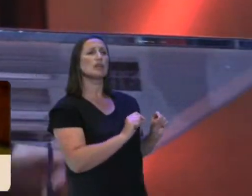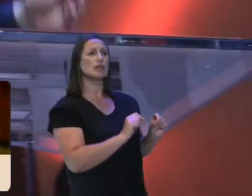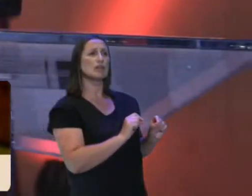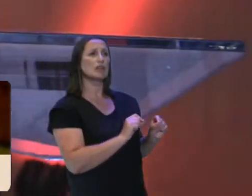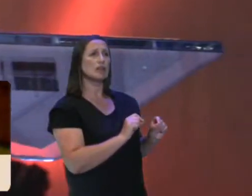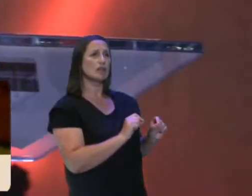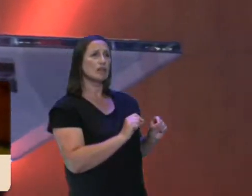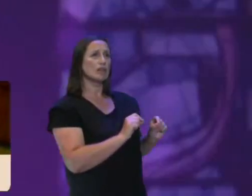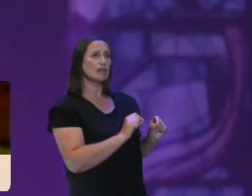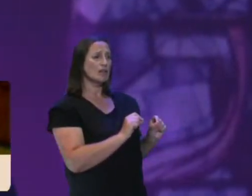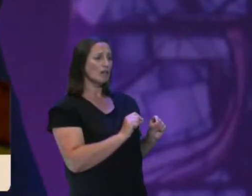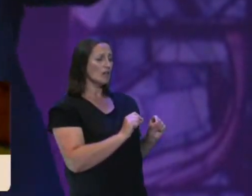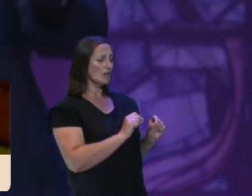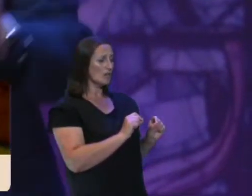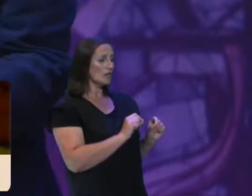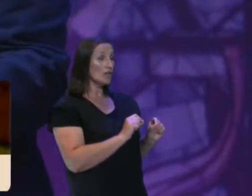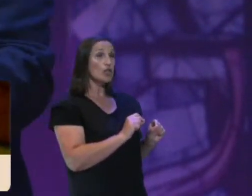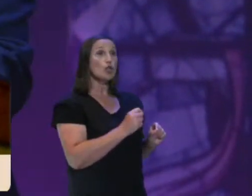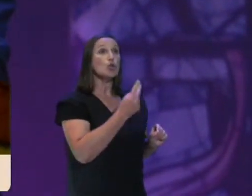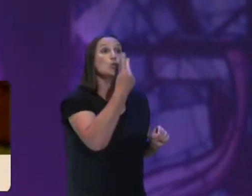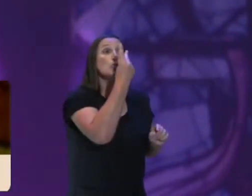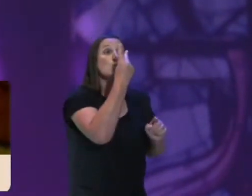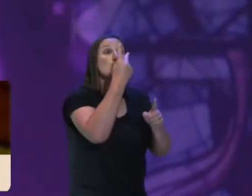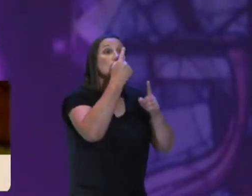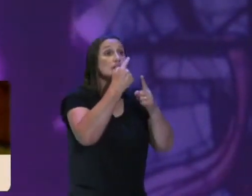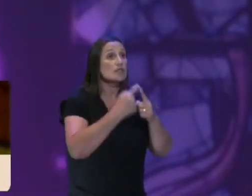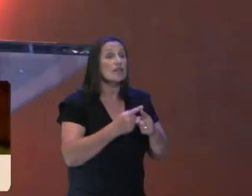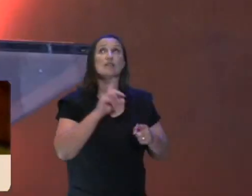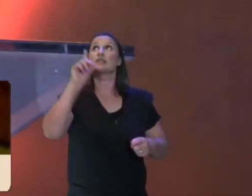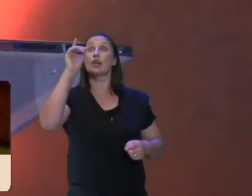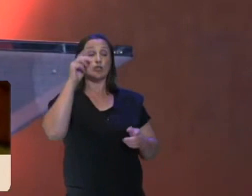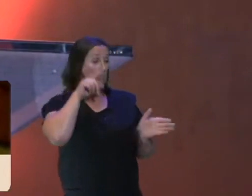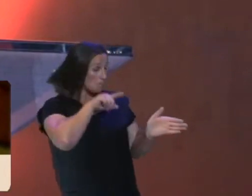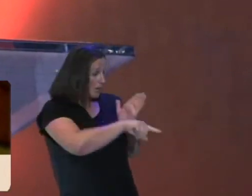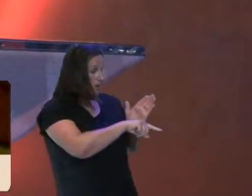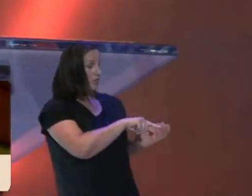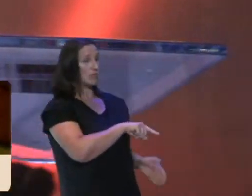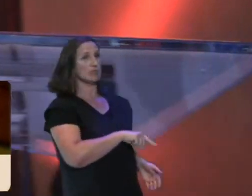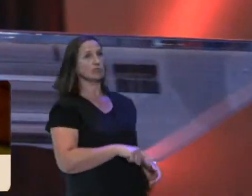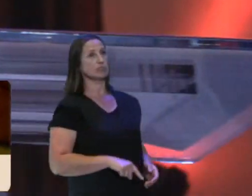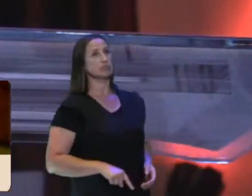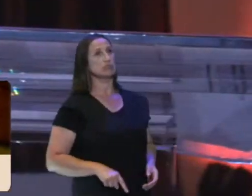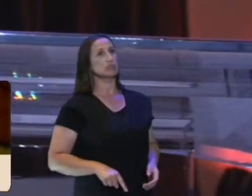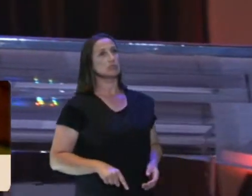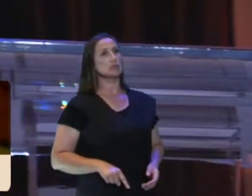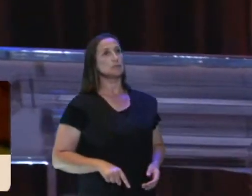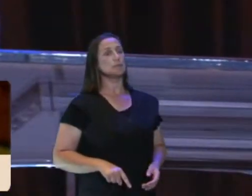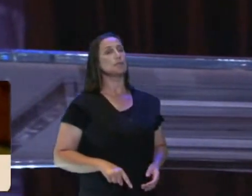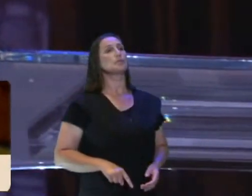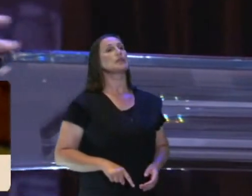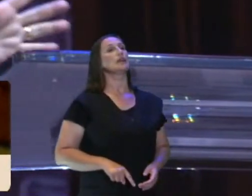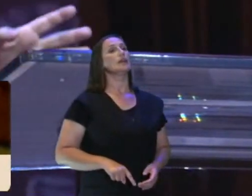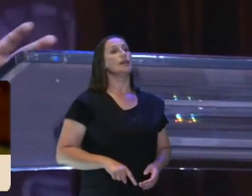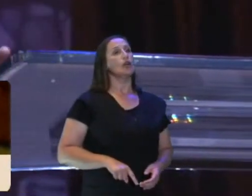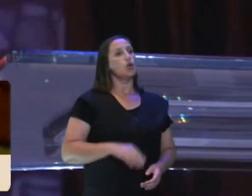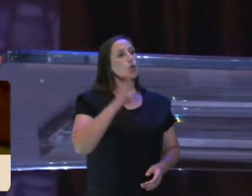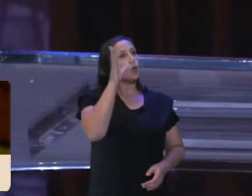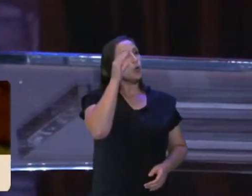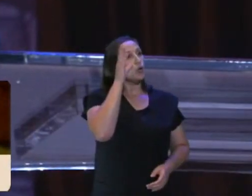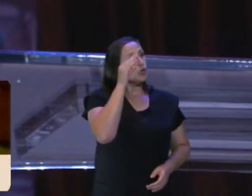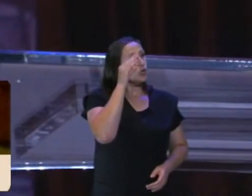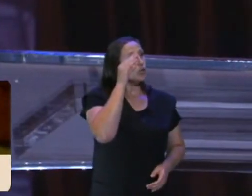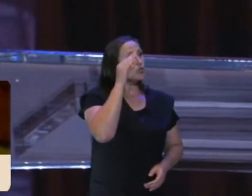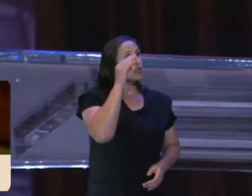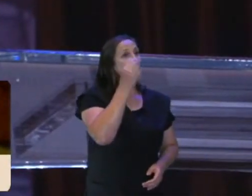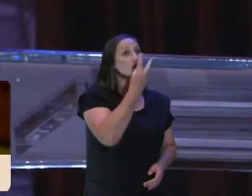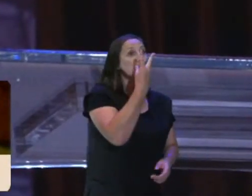O que é que você está fazendo aqui? 2 vezes ele pergunta: o que é que você está fazendo aqui, Elias? E o interessante é que as 2 vezes ele vai responder a mesma